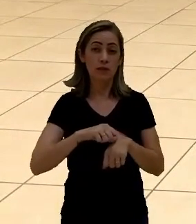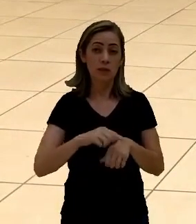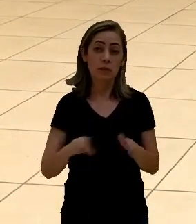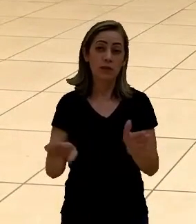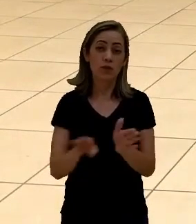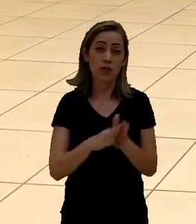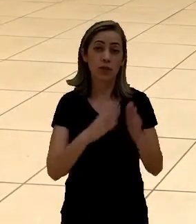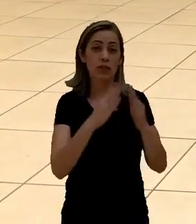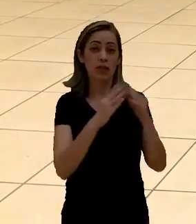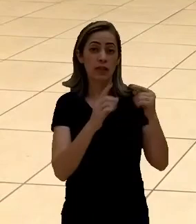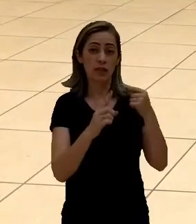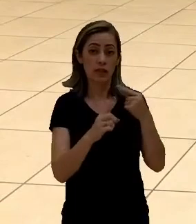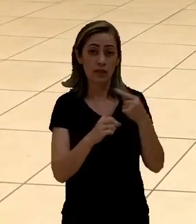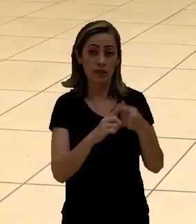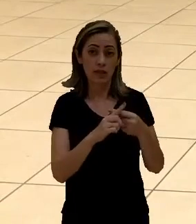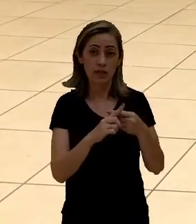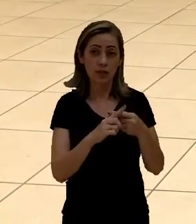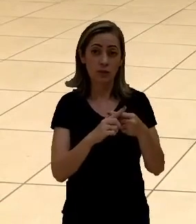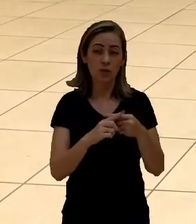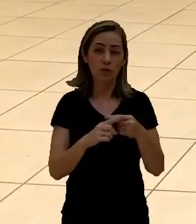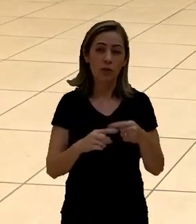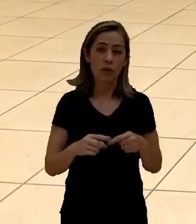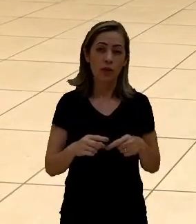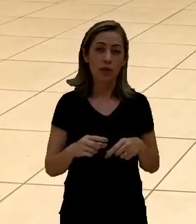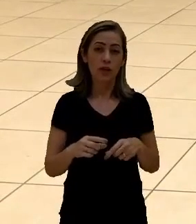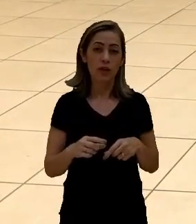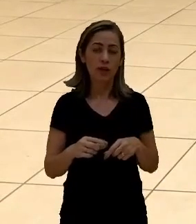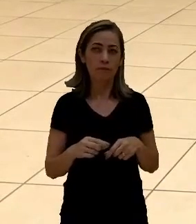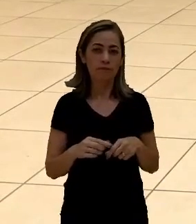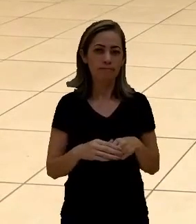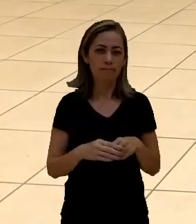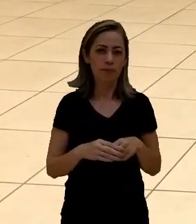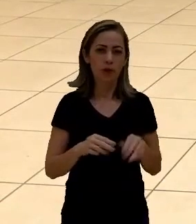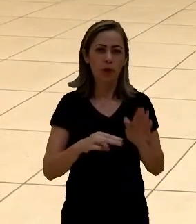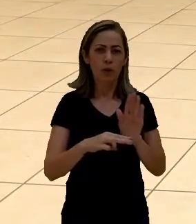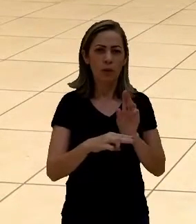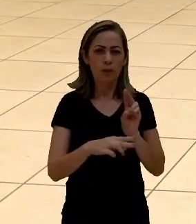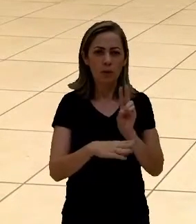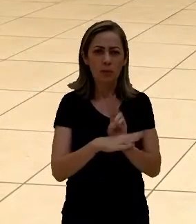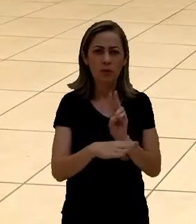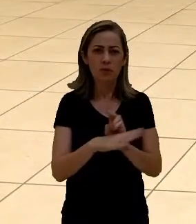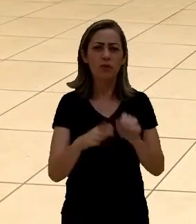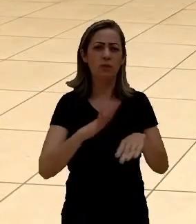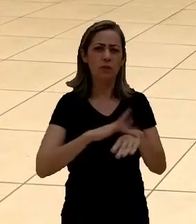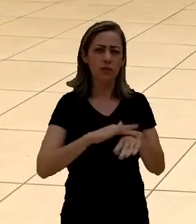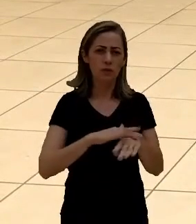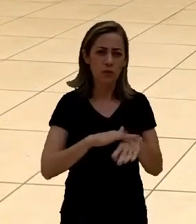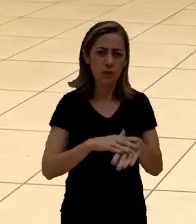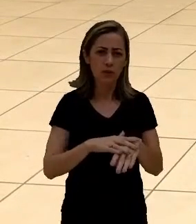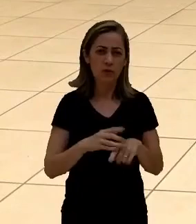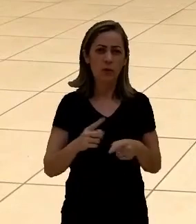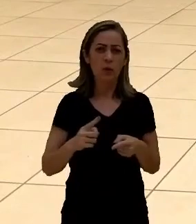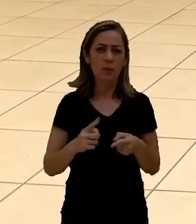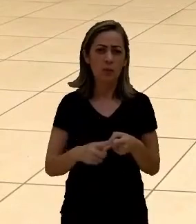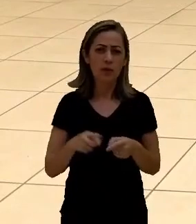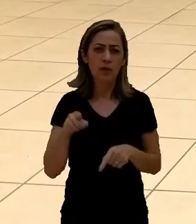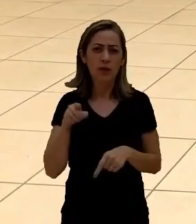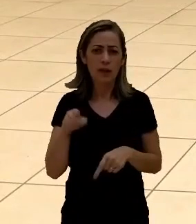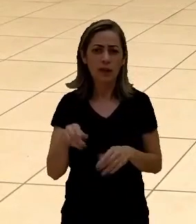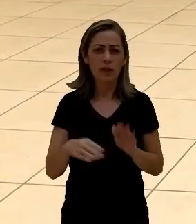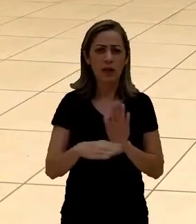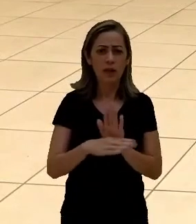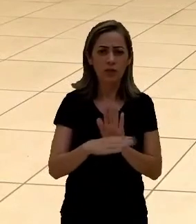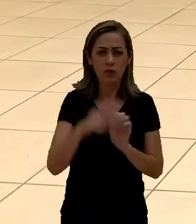porque eu atendia a um doente porque eu atendi uma pessoa que estava no meio do caminho perdeu a validade